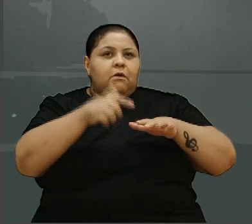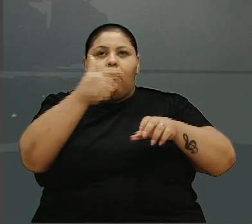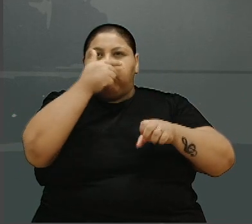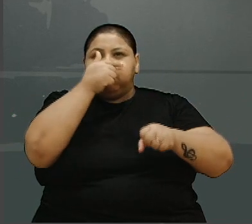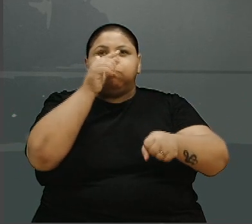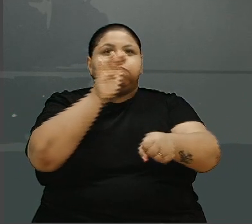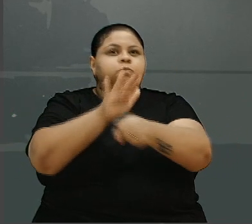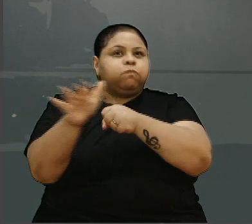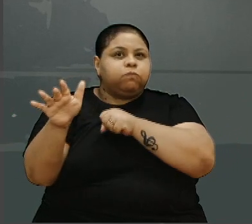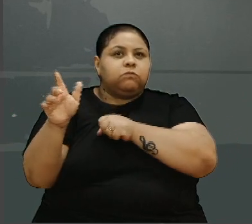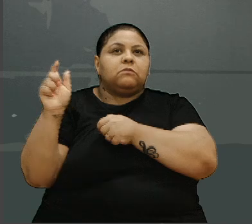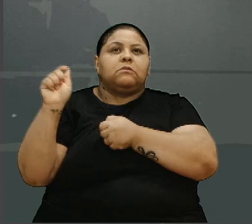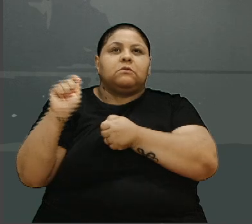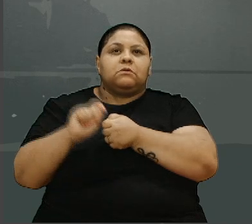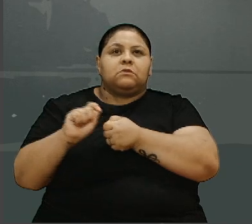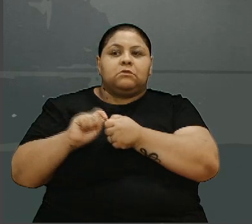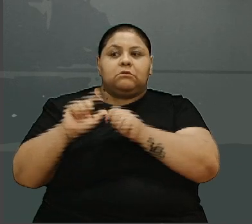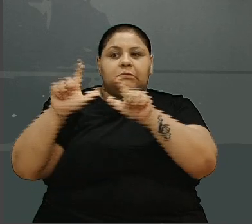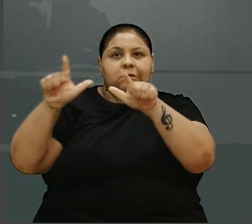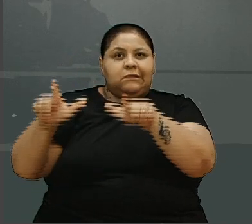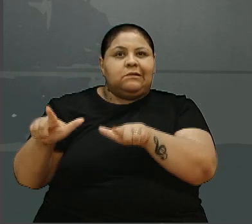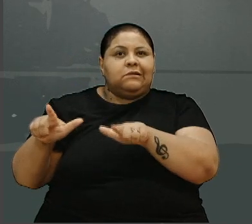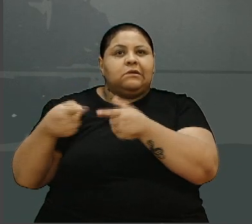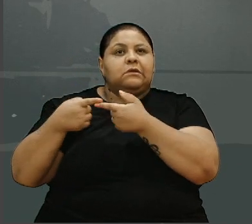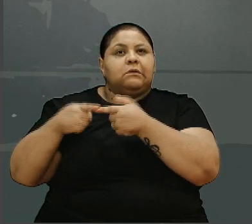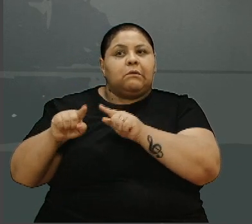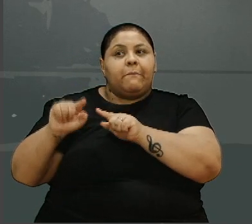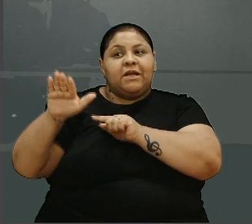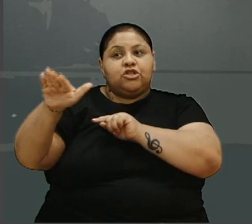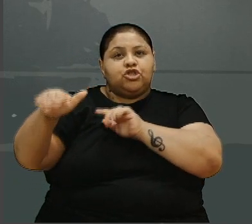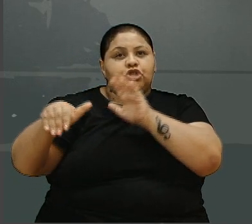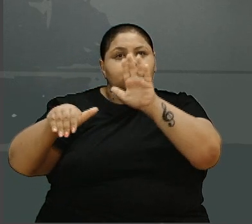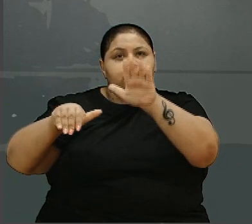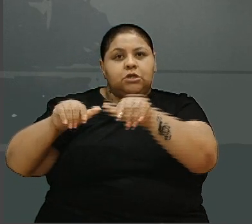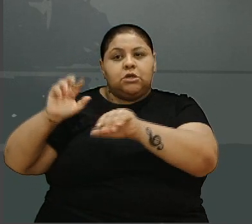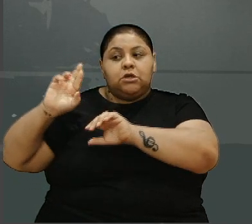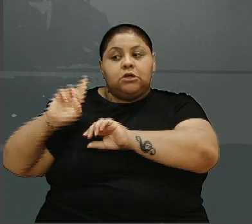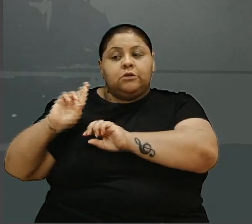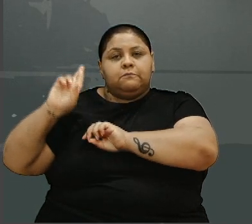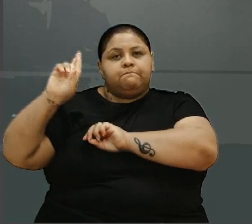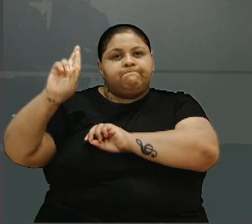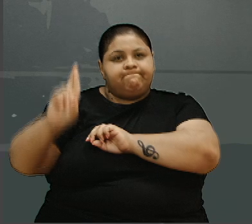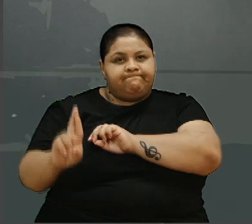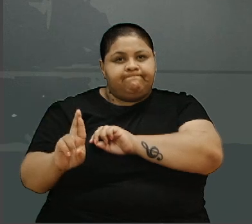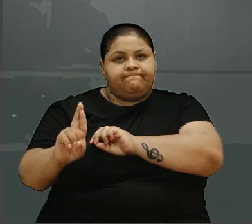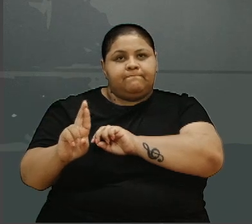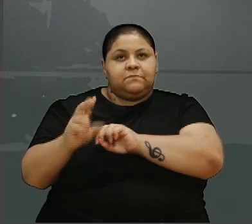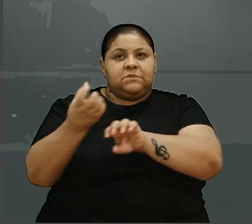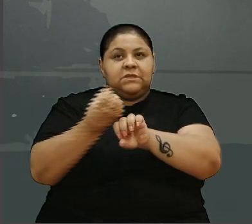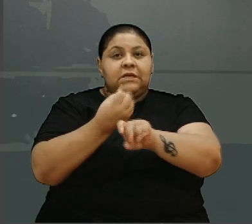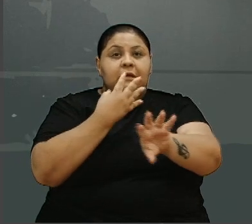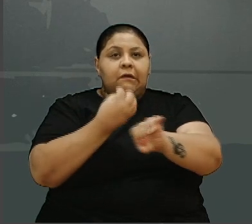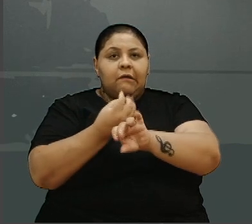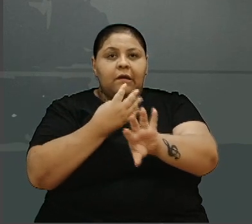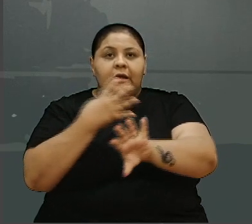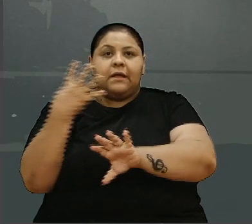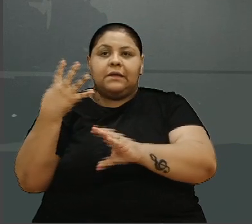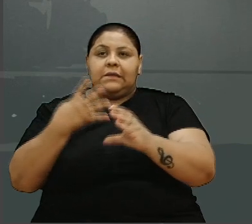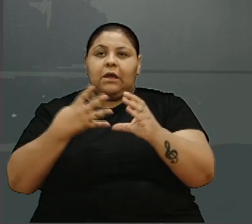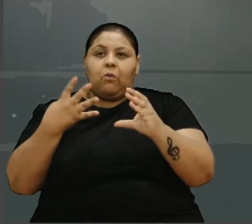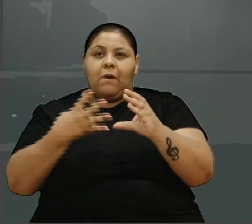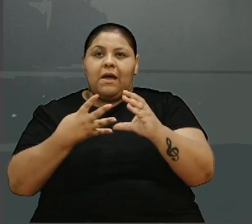cheio, eu fiz pelo gabinete, mas chamando representantes da SMED, da 4ª